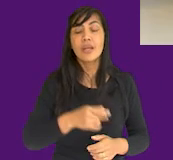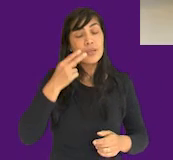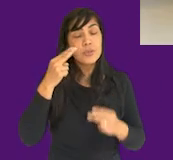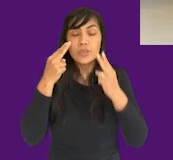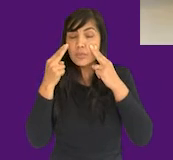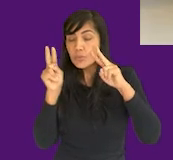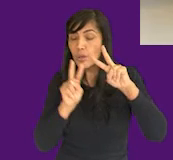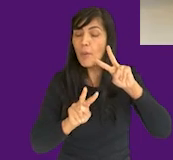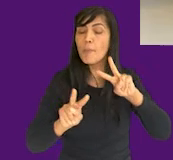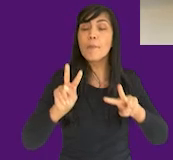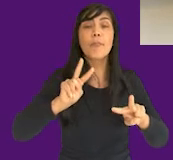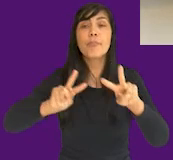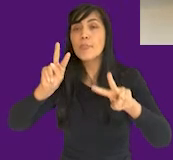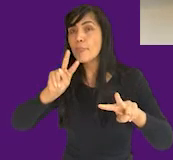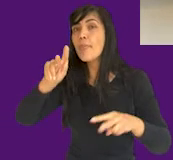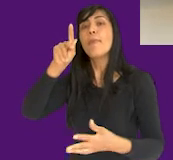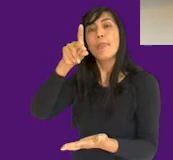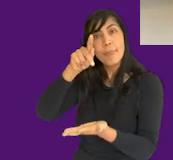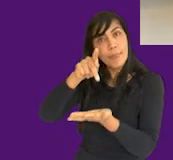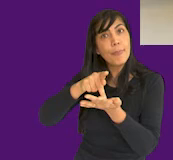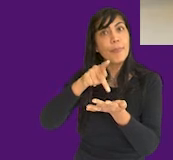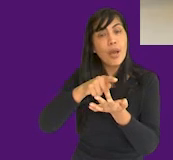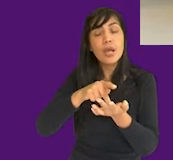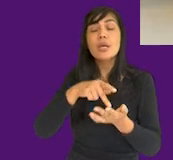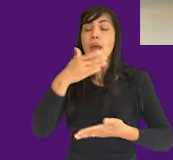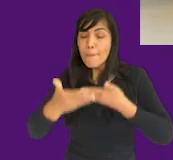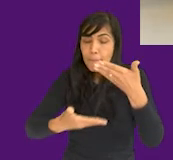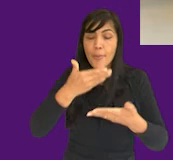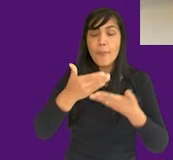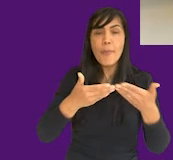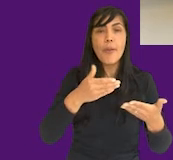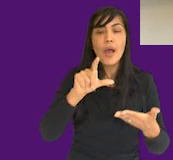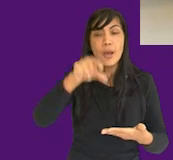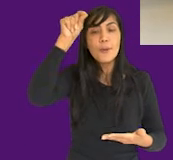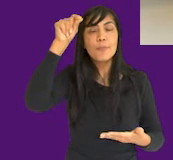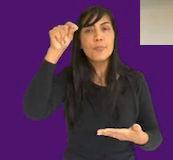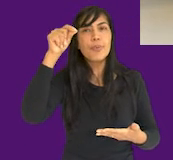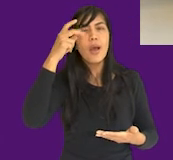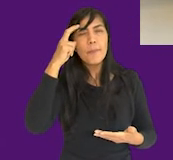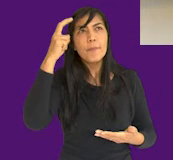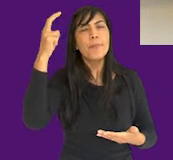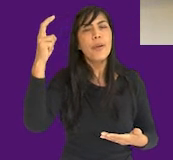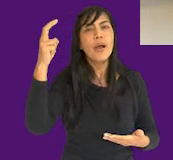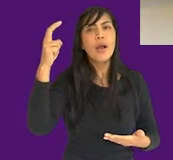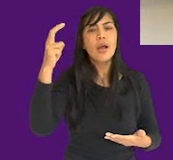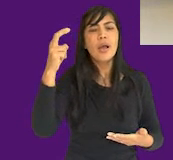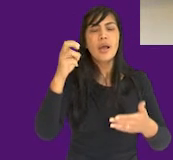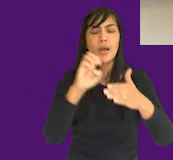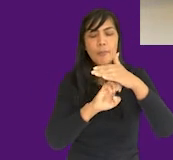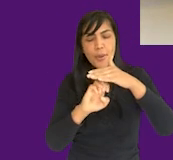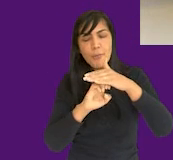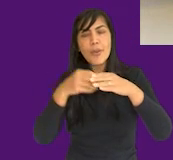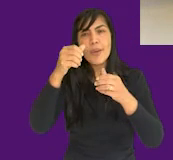nós podemos visualizar de forma real e podemos compartilhar as opções as ideias com